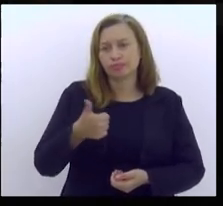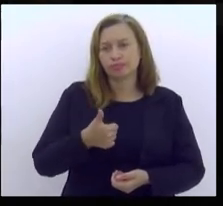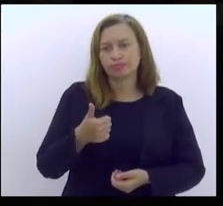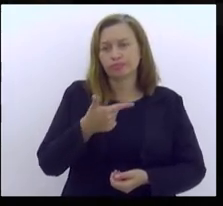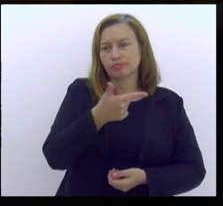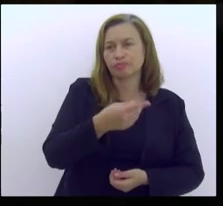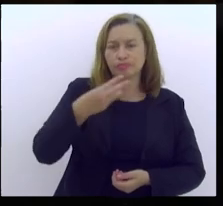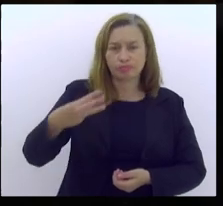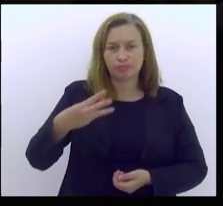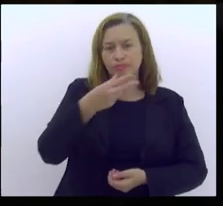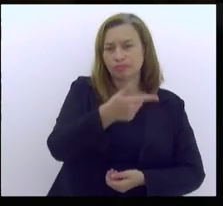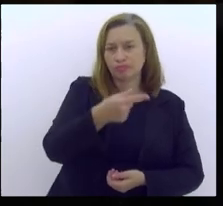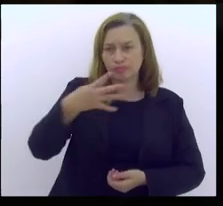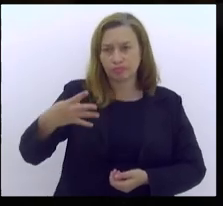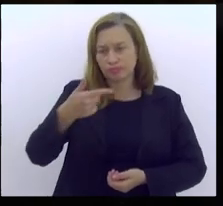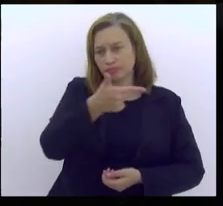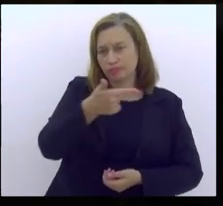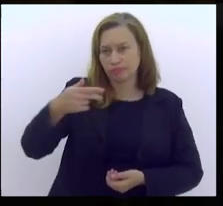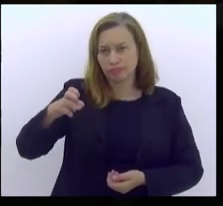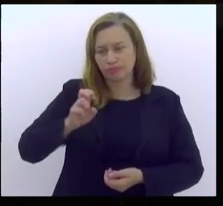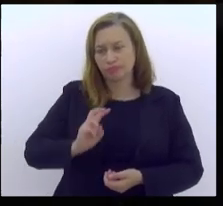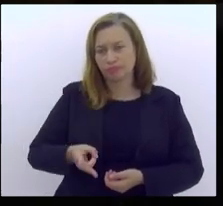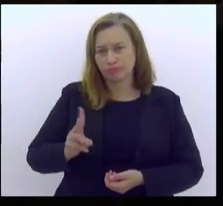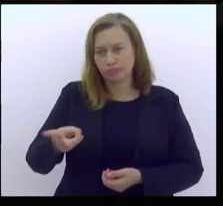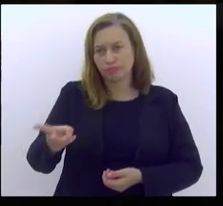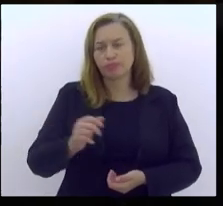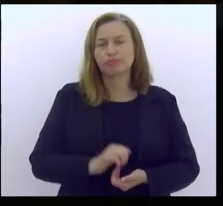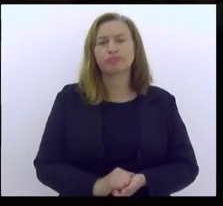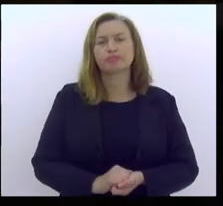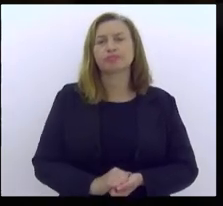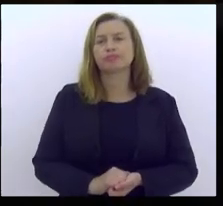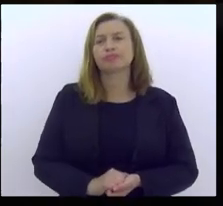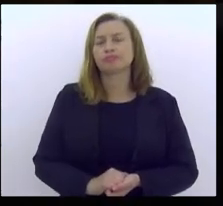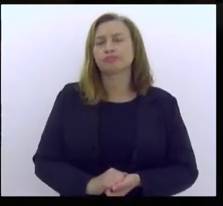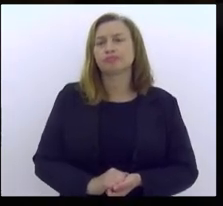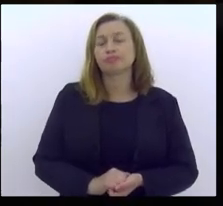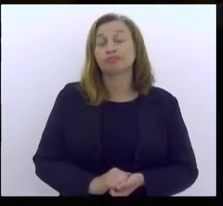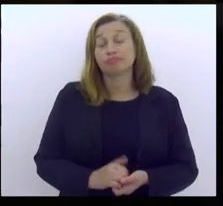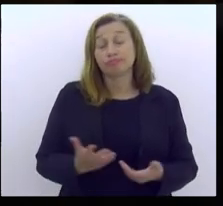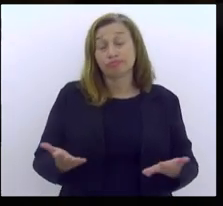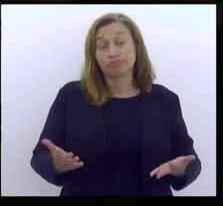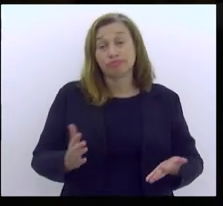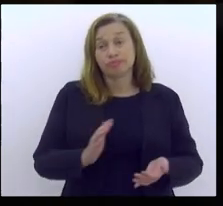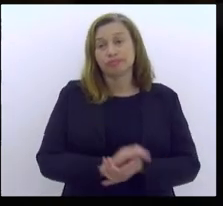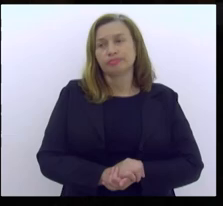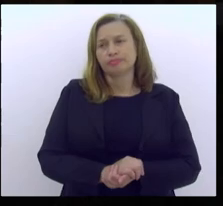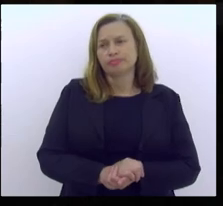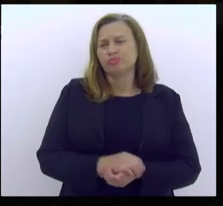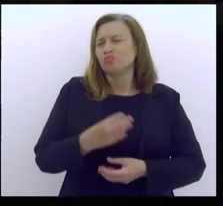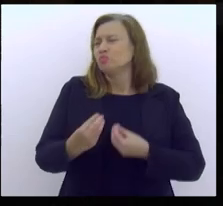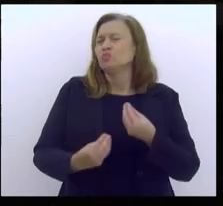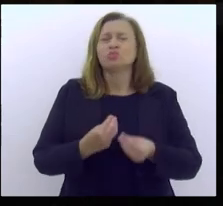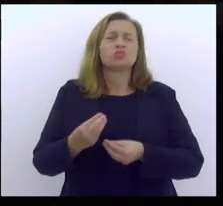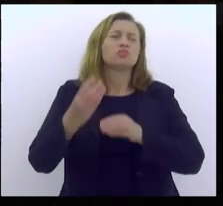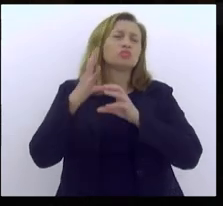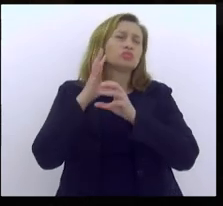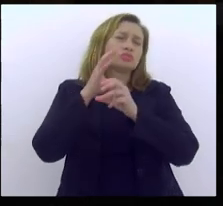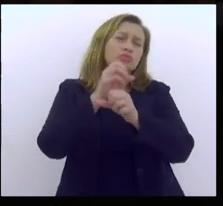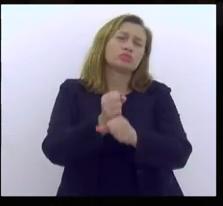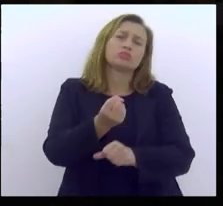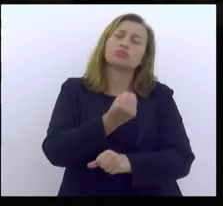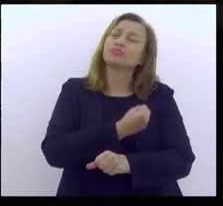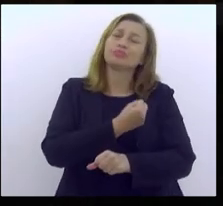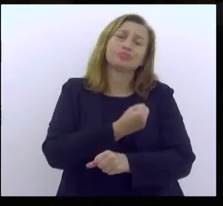depois 24, 25 e assim sucessivamente. Ora, e como é que se calcula esse